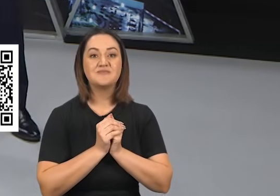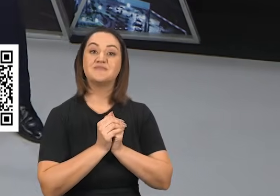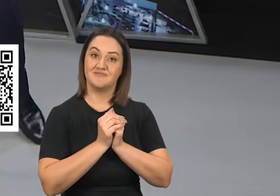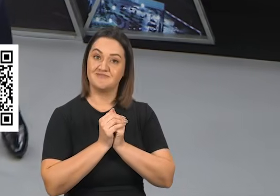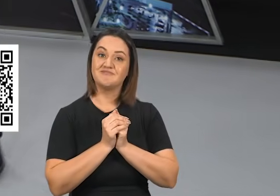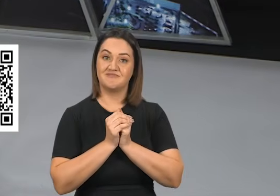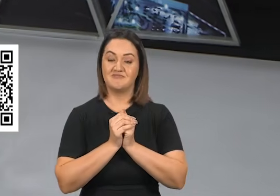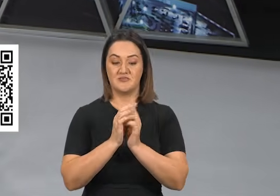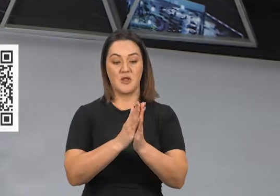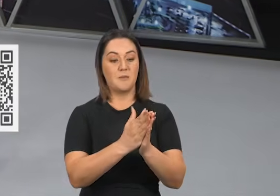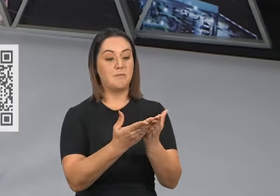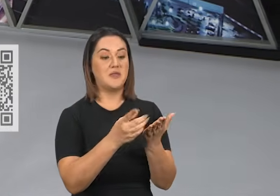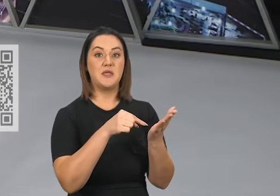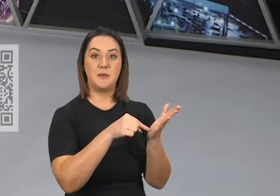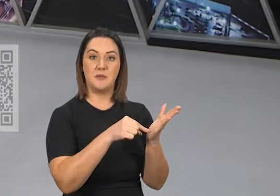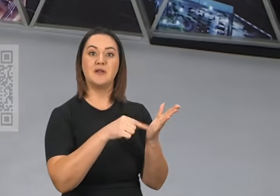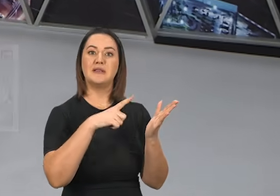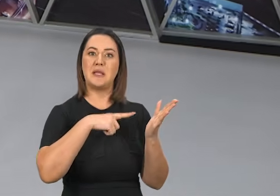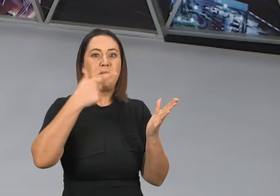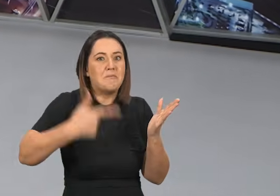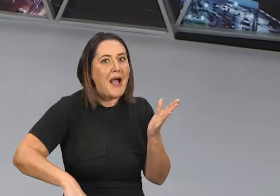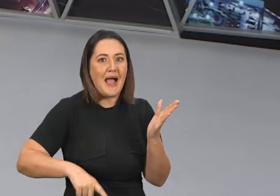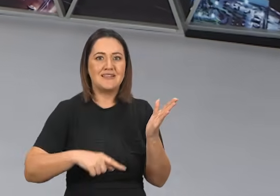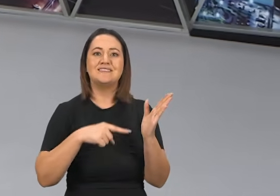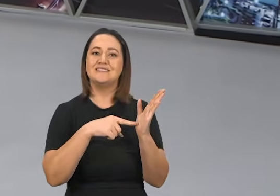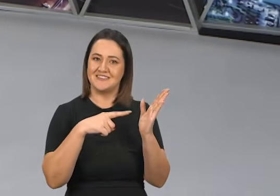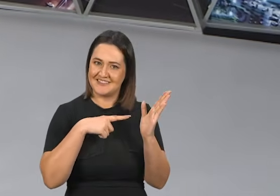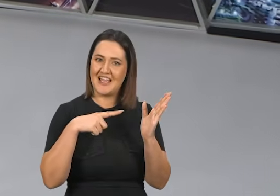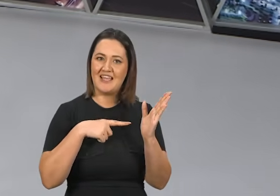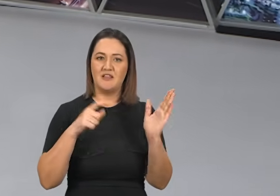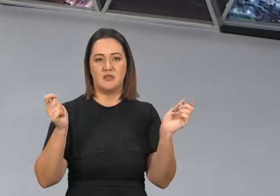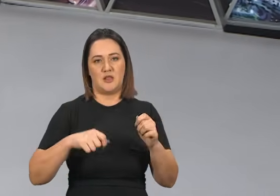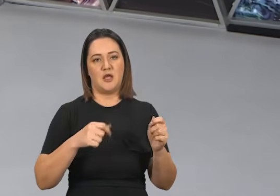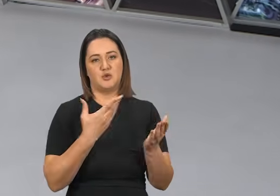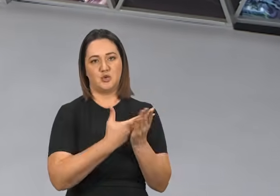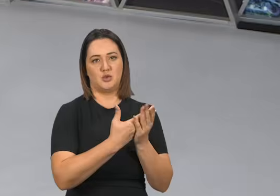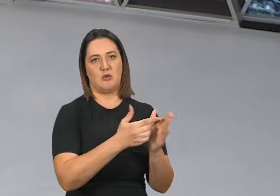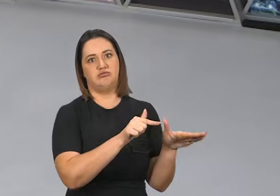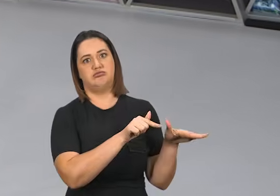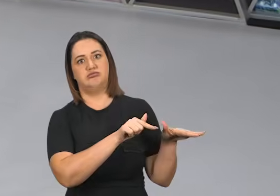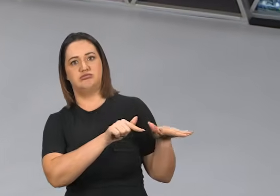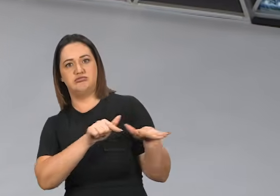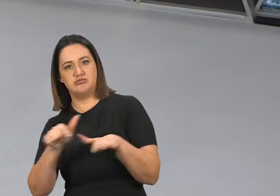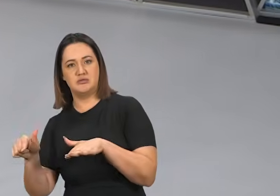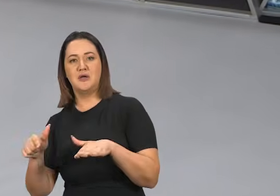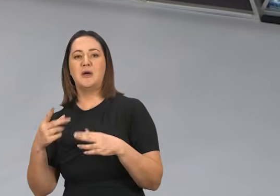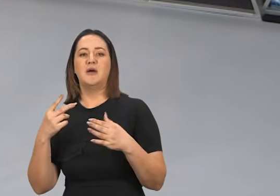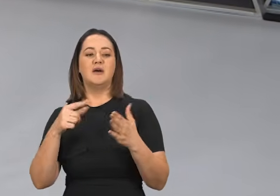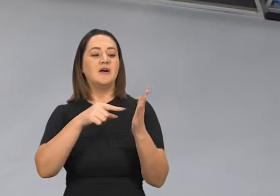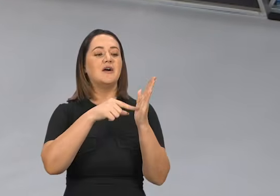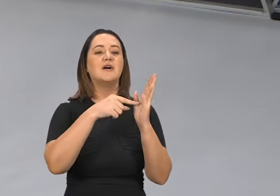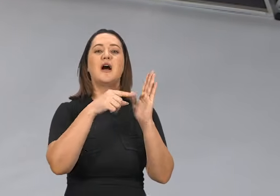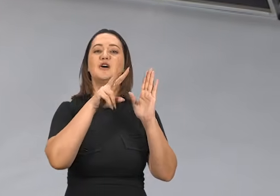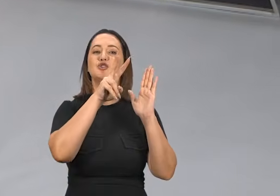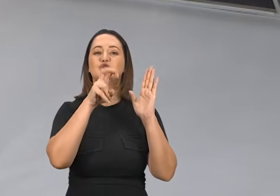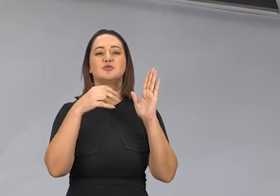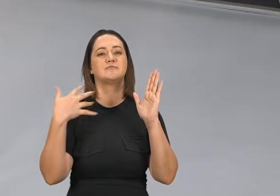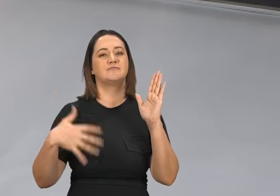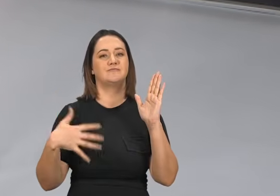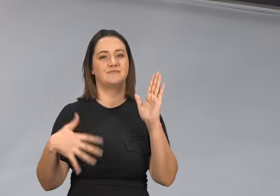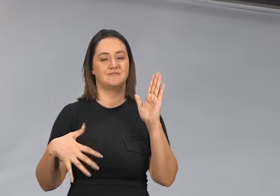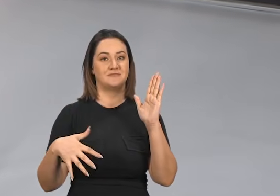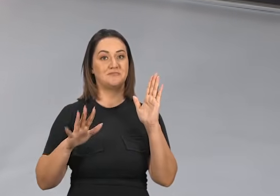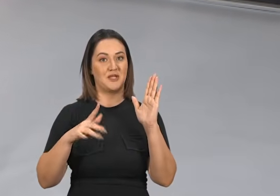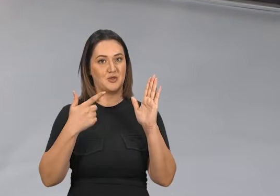É, meu amigo, e a Bíblia Sagrada não para por aí não, a gente podia ficar aqui, a semana inteira, muito tempo falando sobre este